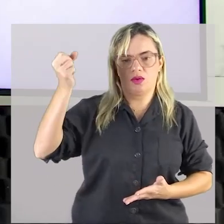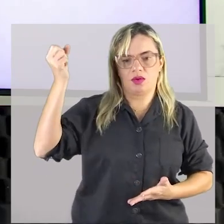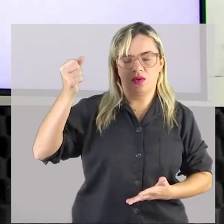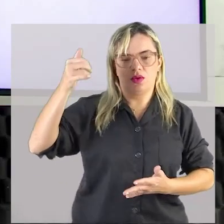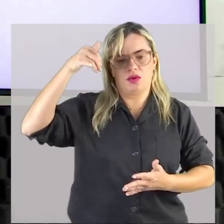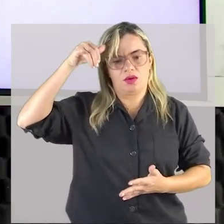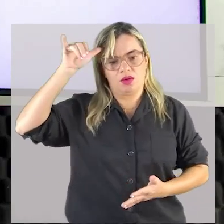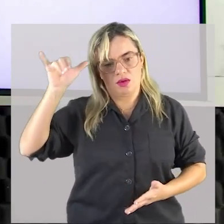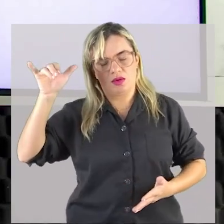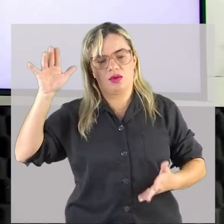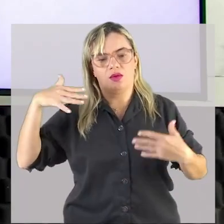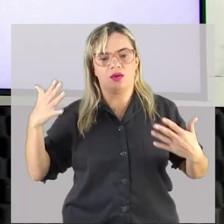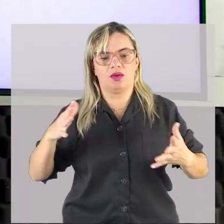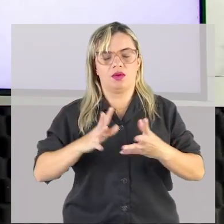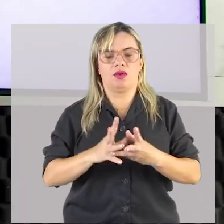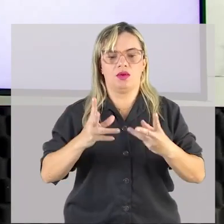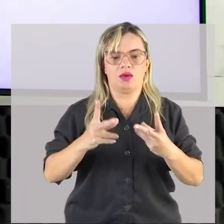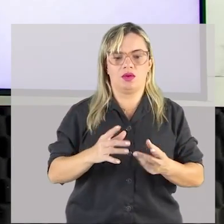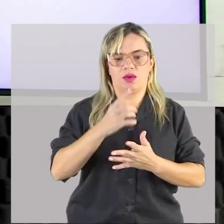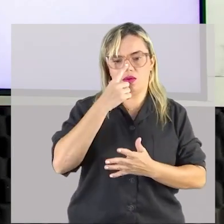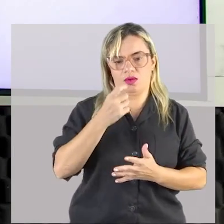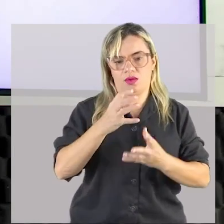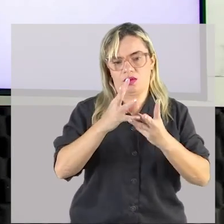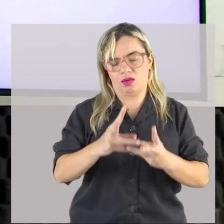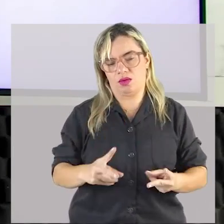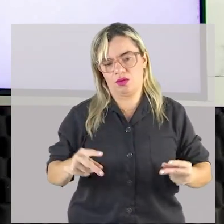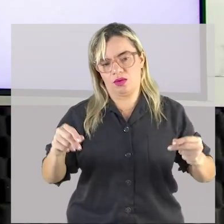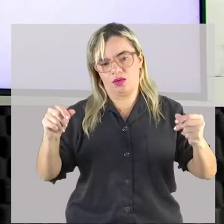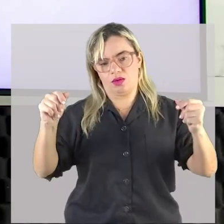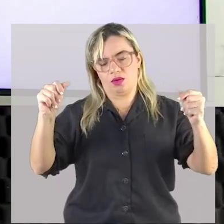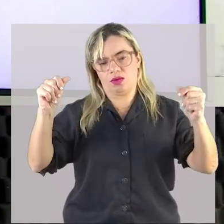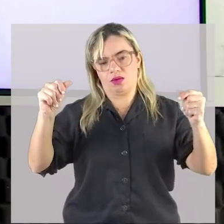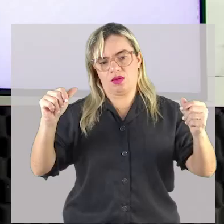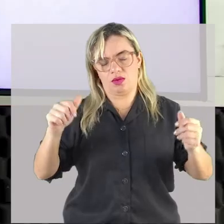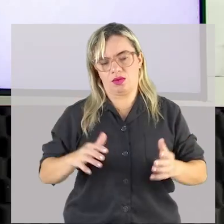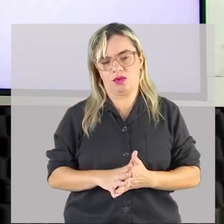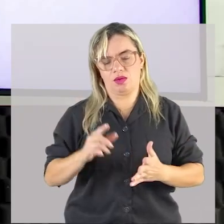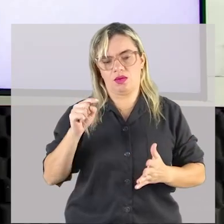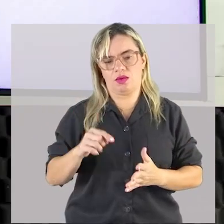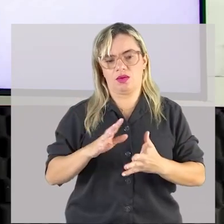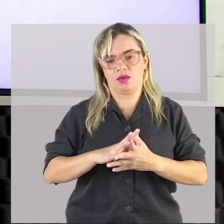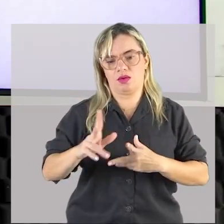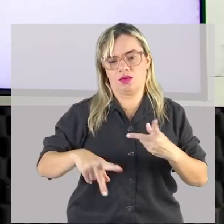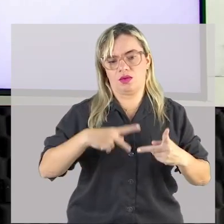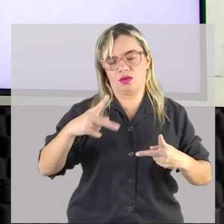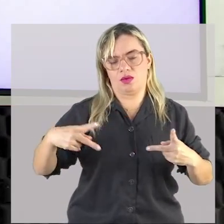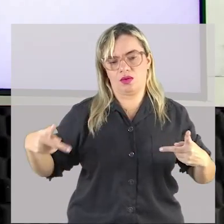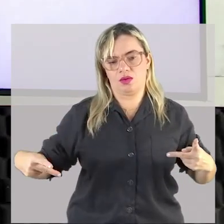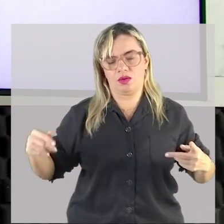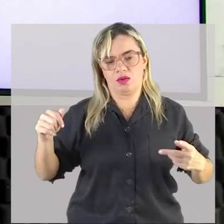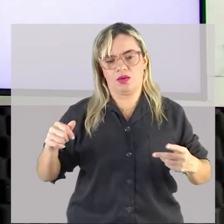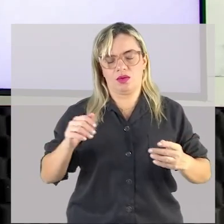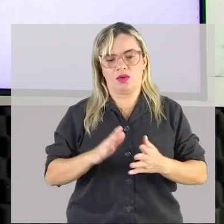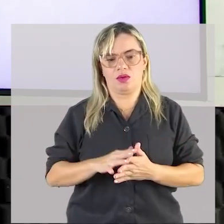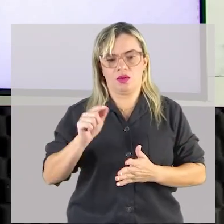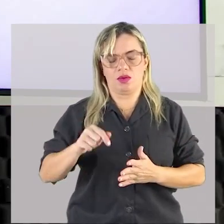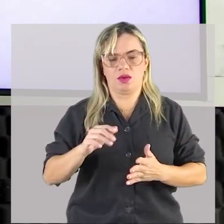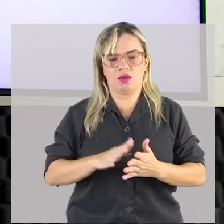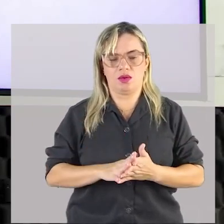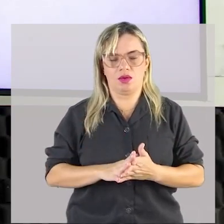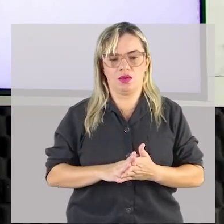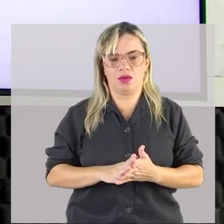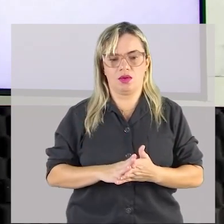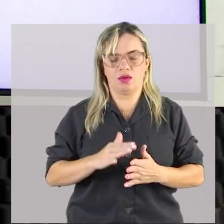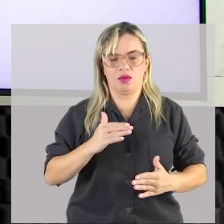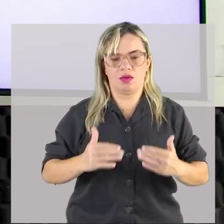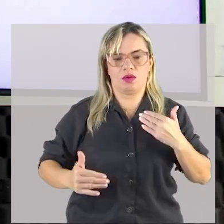né, decomposto e, portanto, extraída a proteína daquele organismo que estava vivo